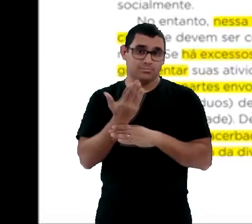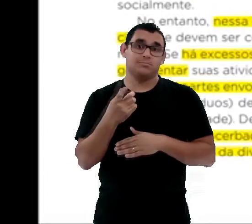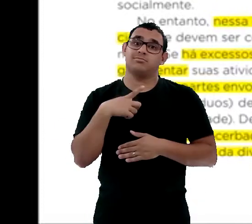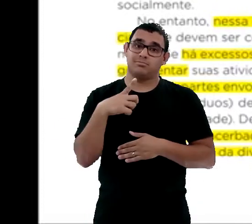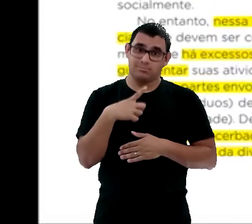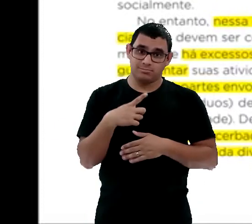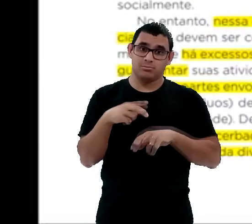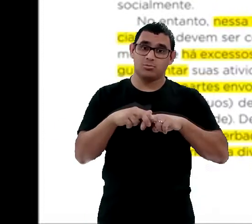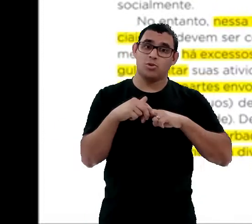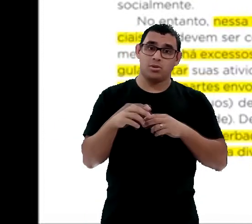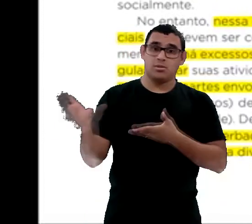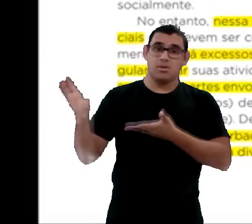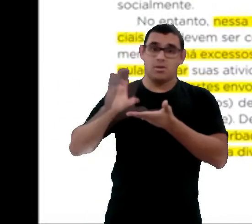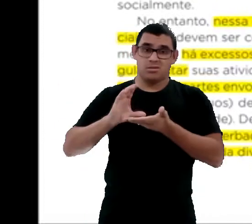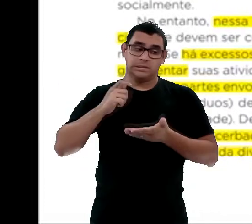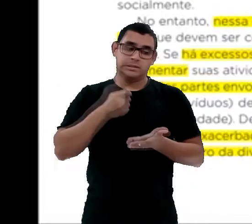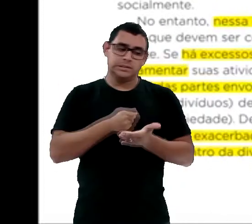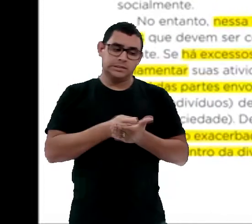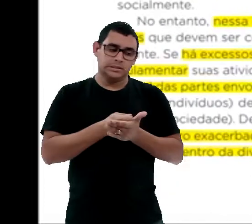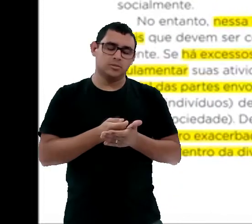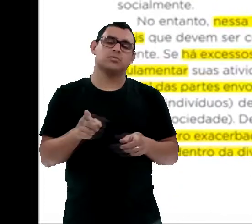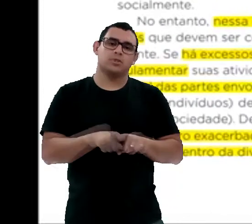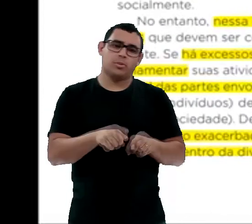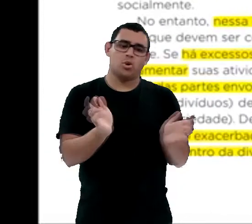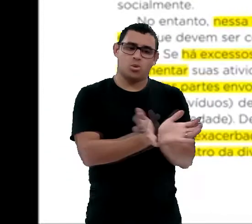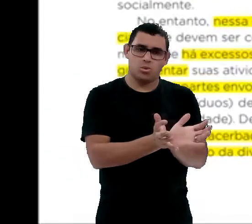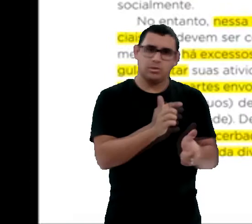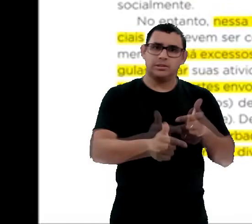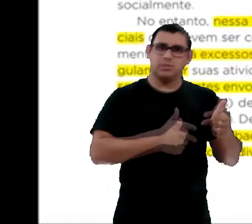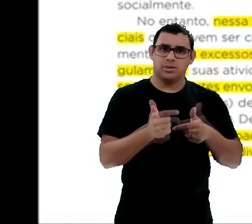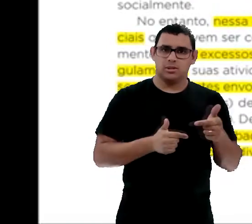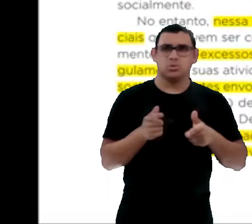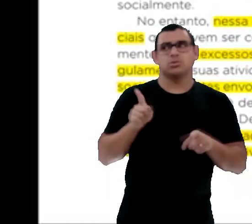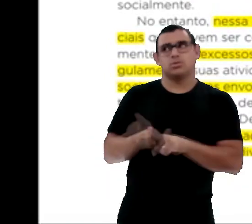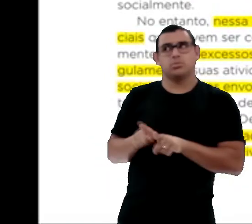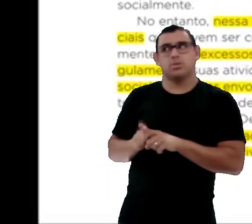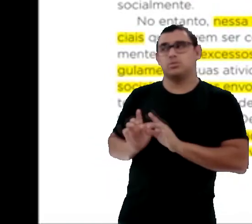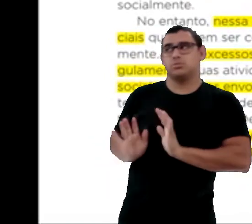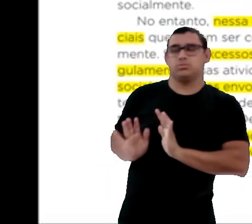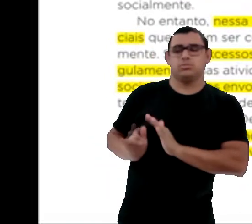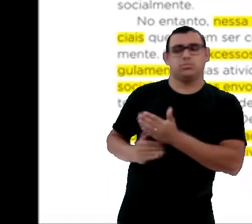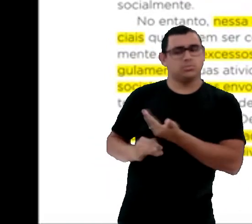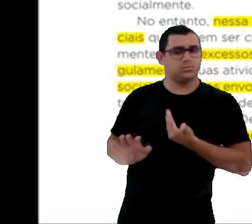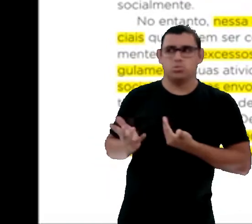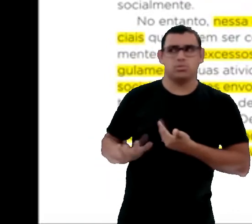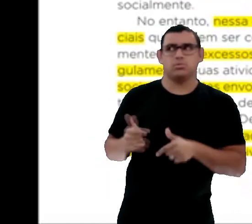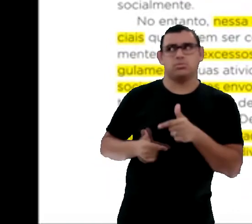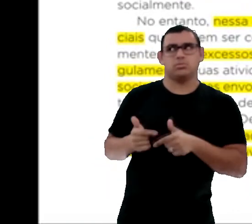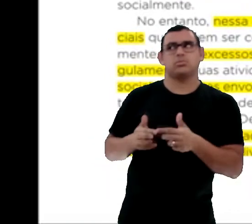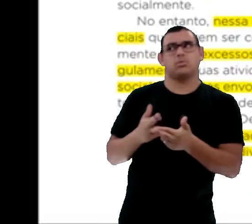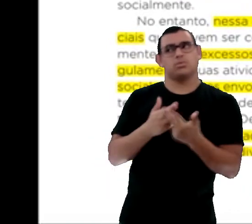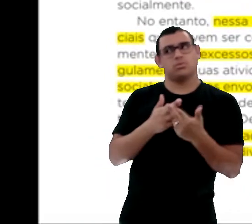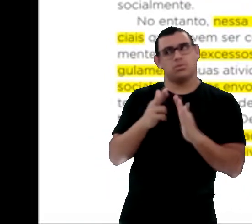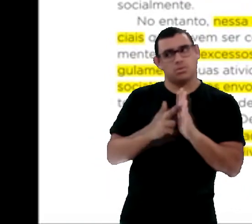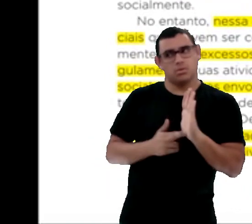o capitalismo funcionar. Então, há excessos por parte do capitalista e também excessos por parte do trabalhador